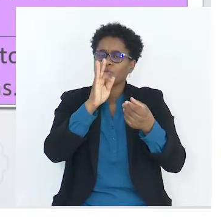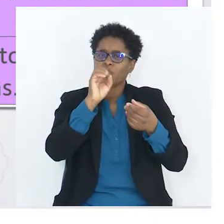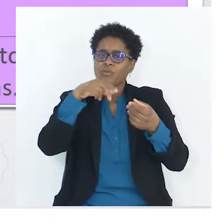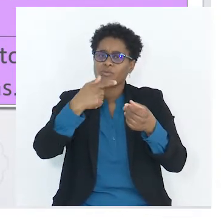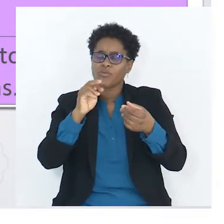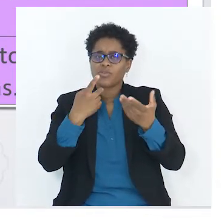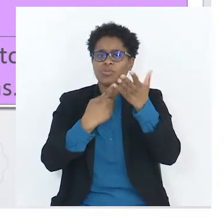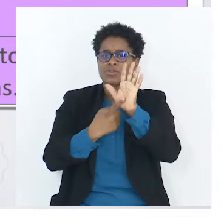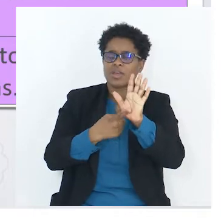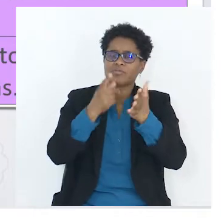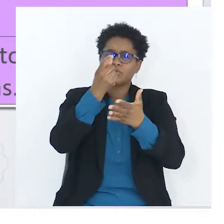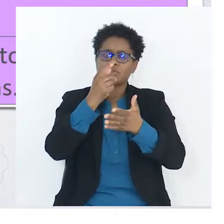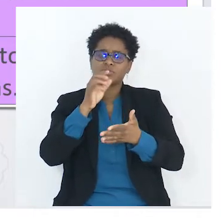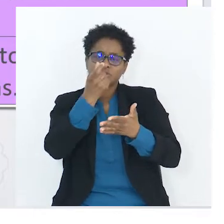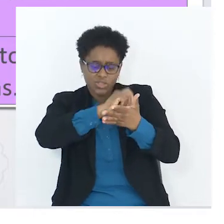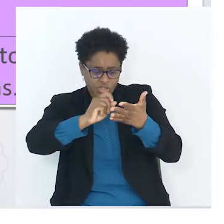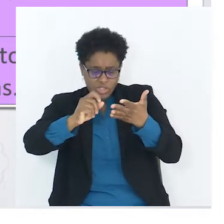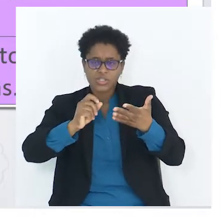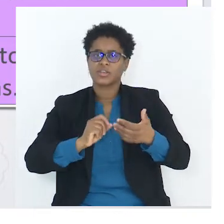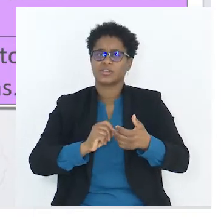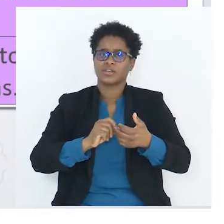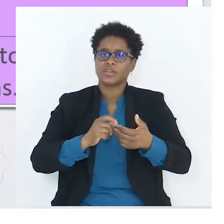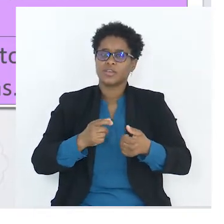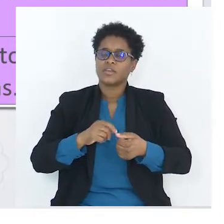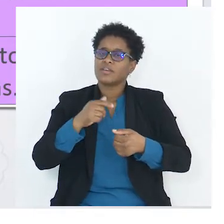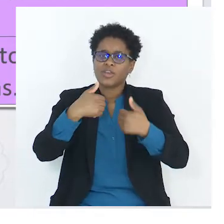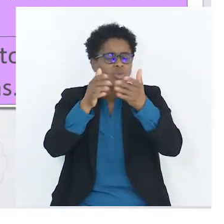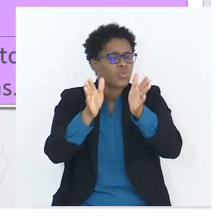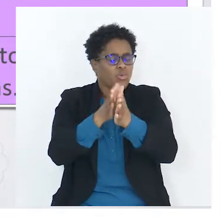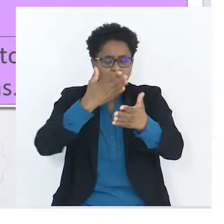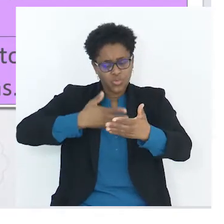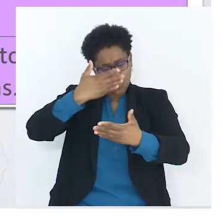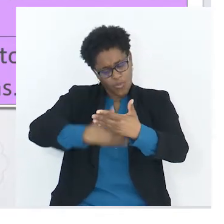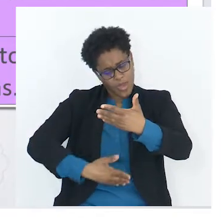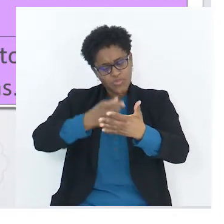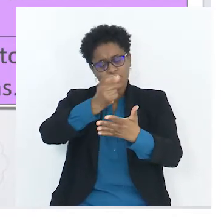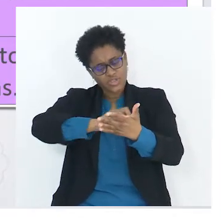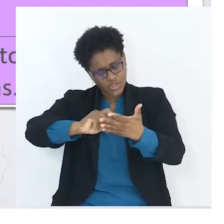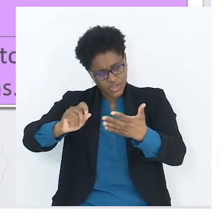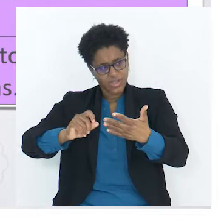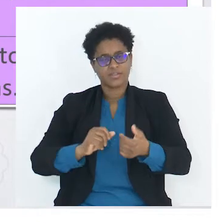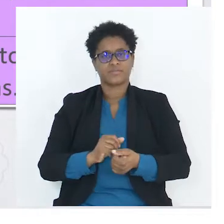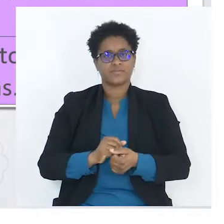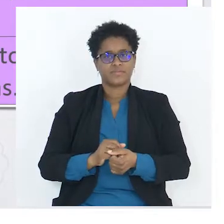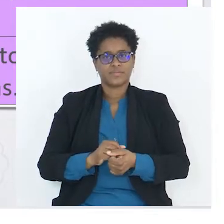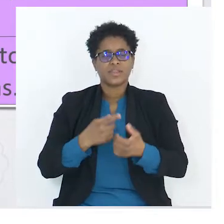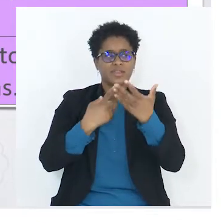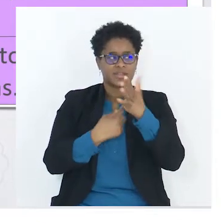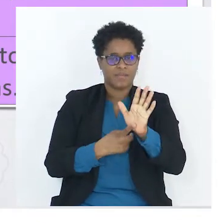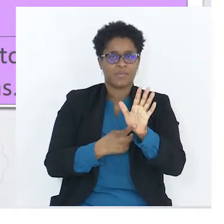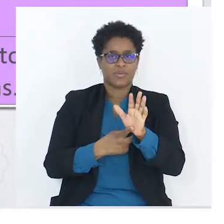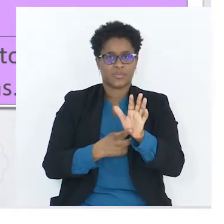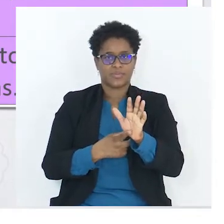por exemplo, fontes escritas, que são todos os documentos escritos. Exemplo,